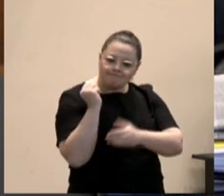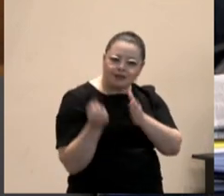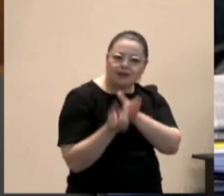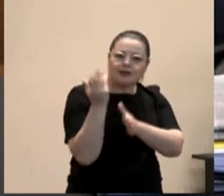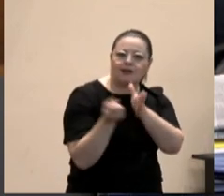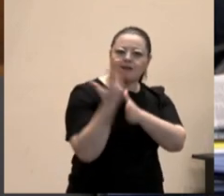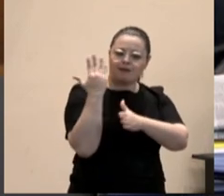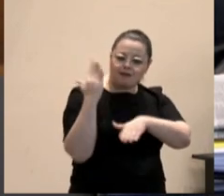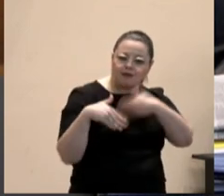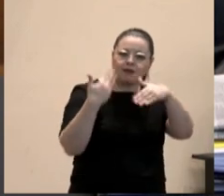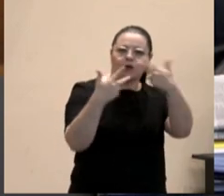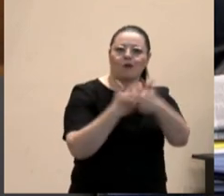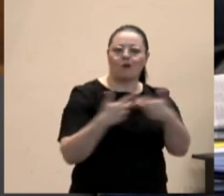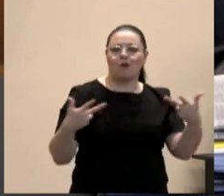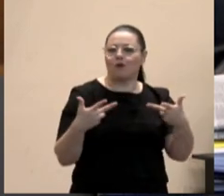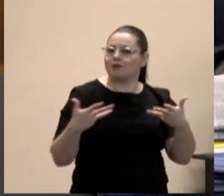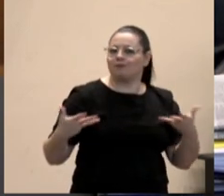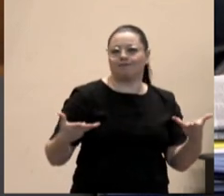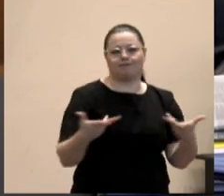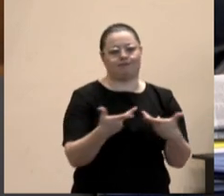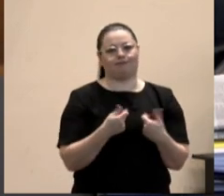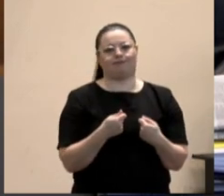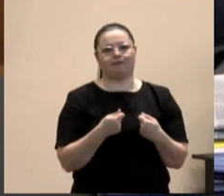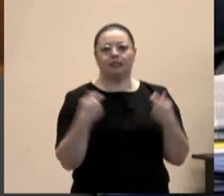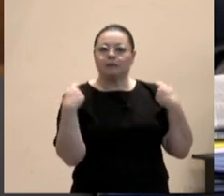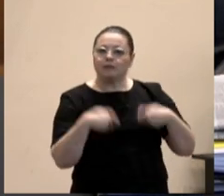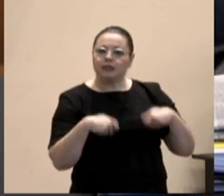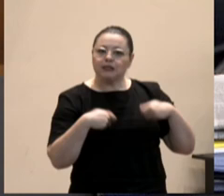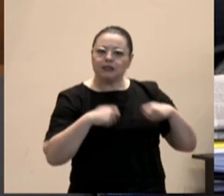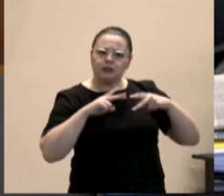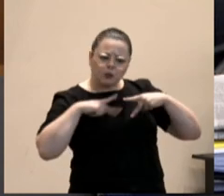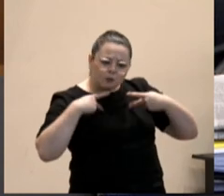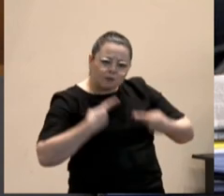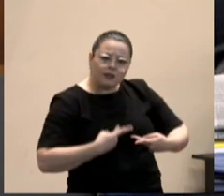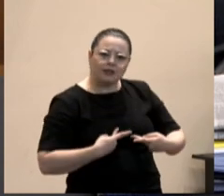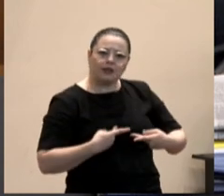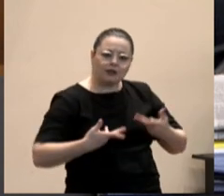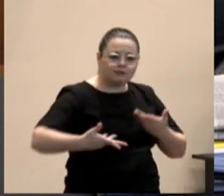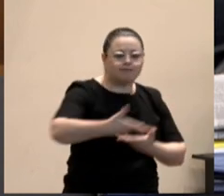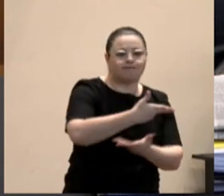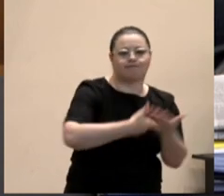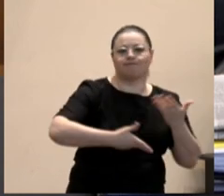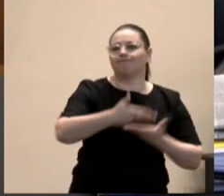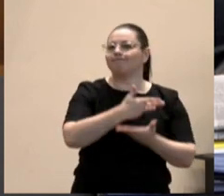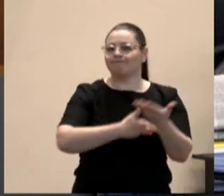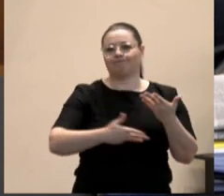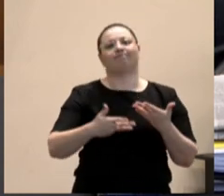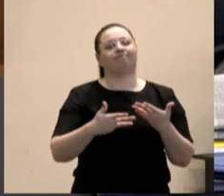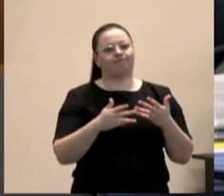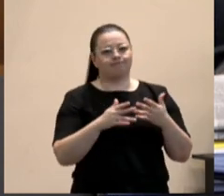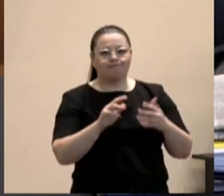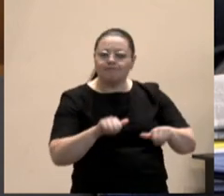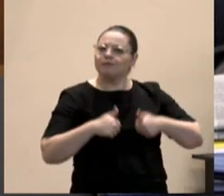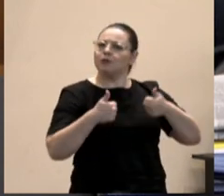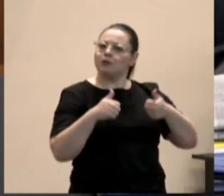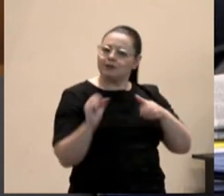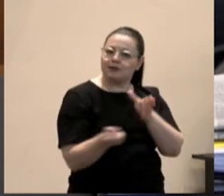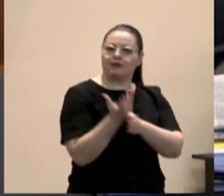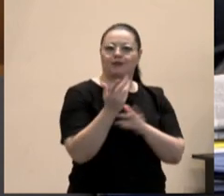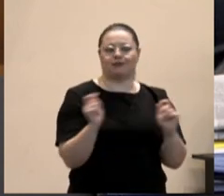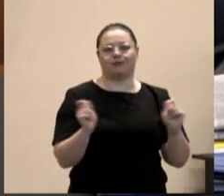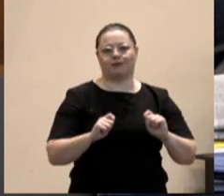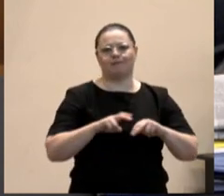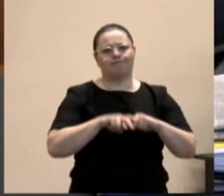né? Devemos construir a humanidade que existe entre nós, né? Então, fico muito